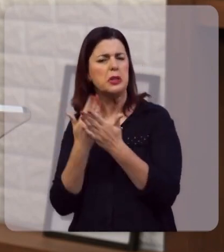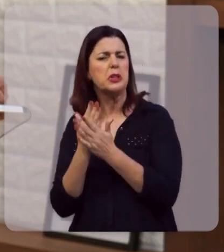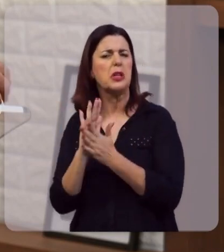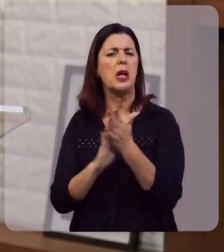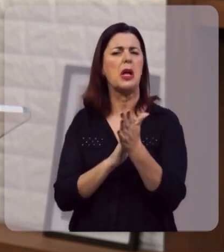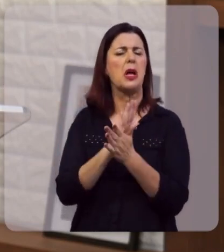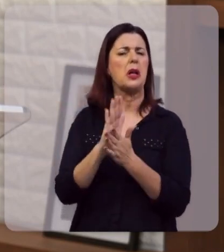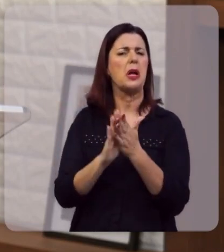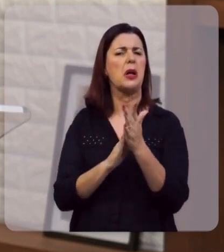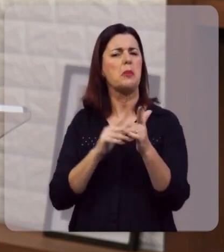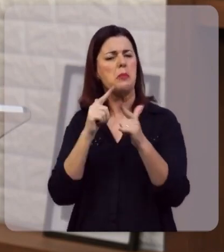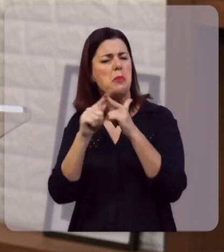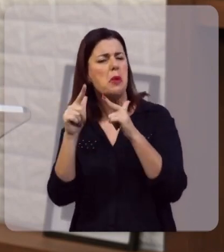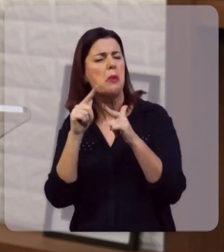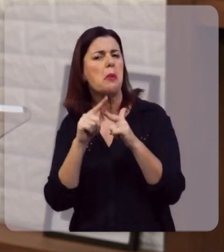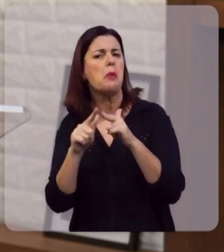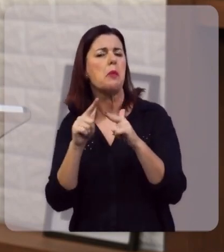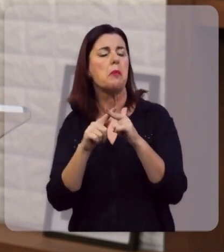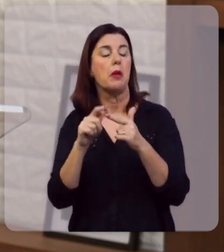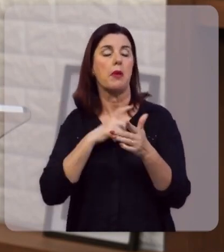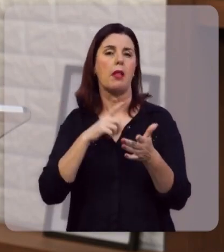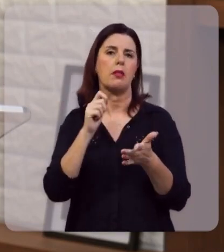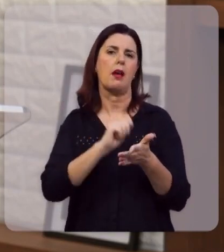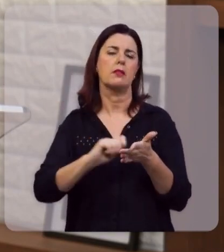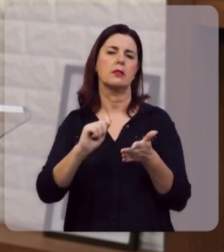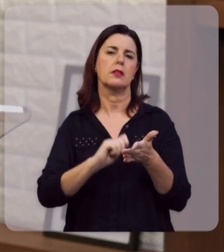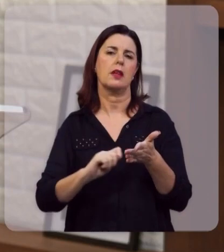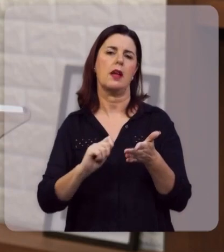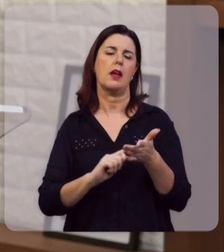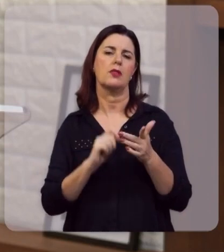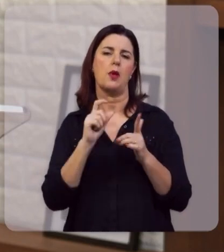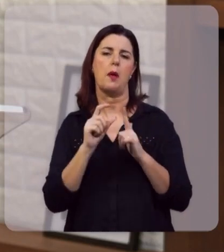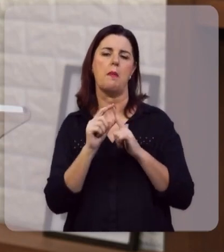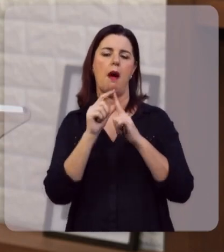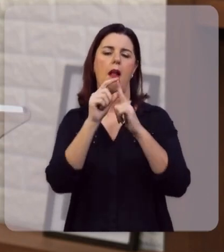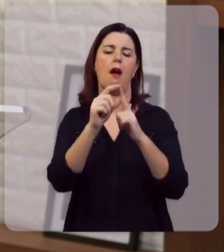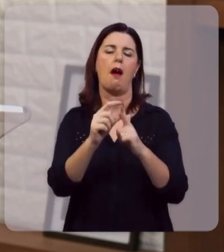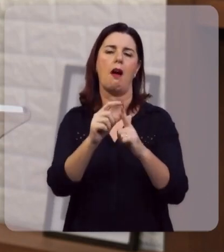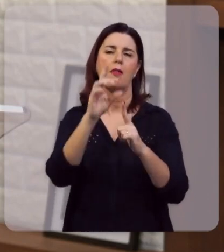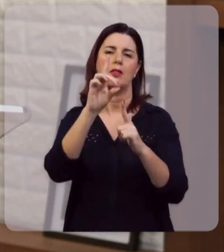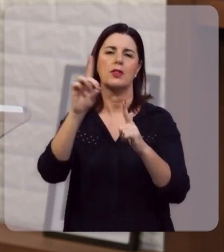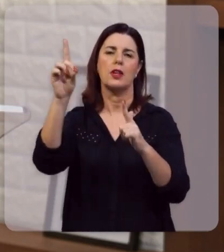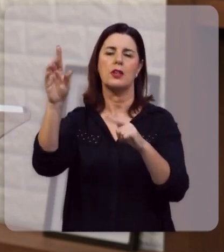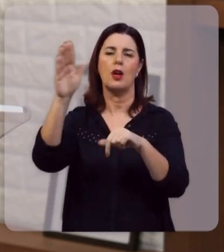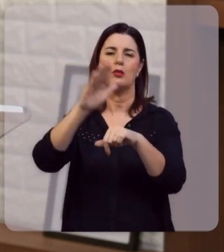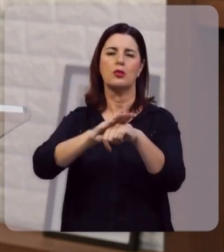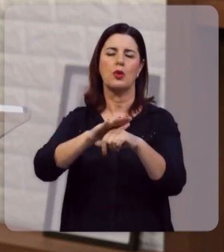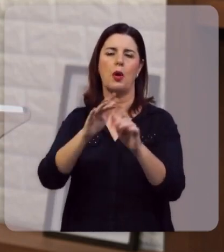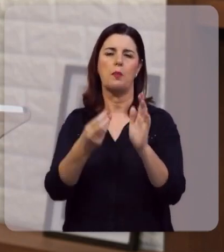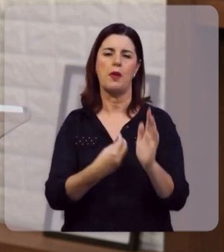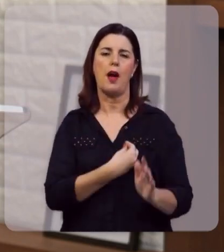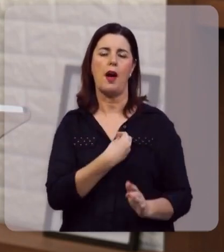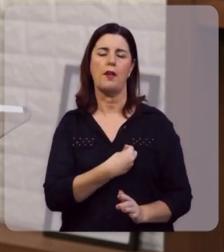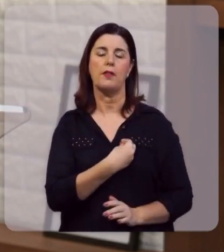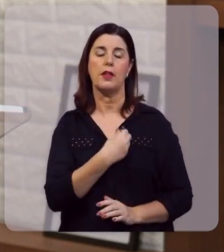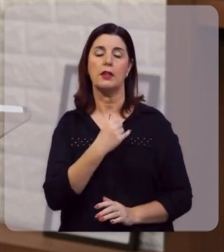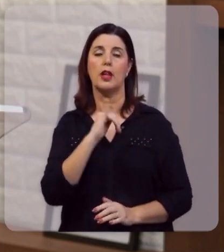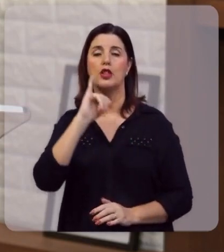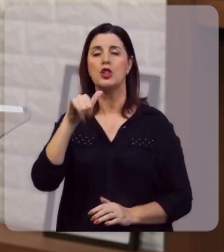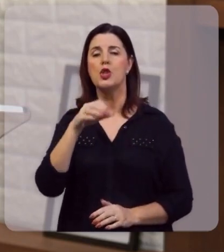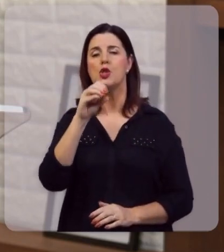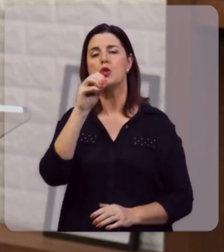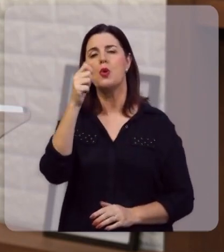de crise medonha, que está escrito: veio a palavra de Deus a João, filho de